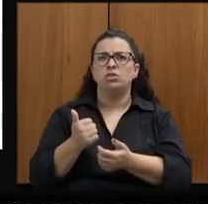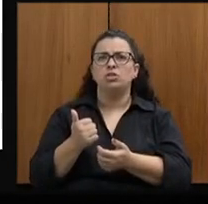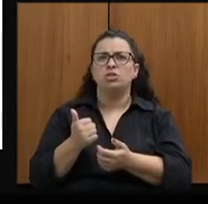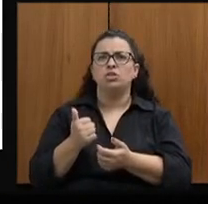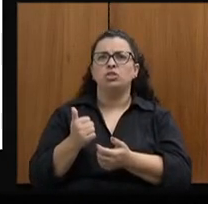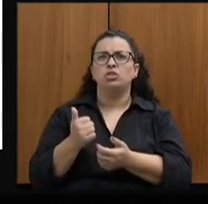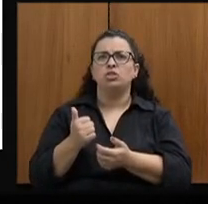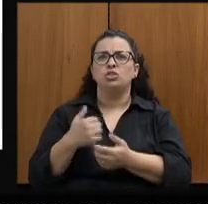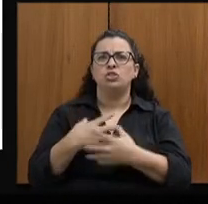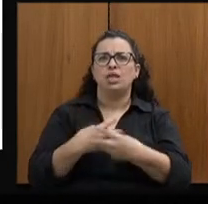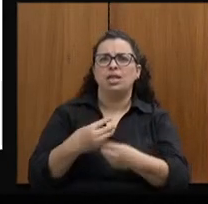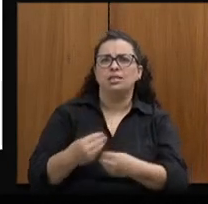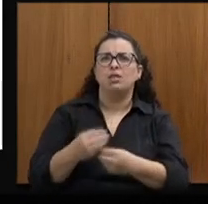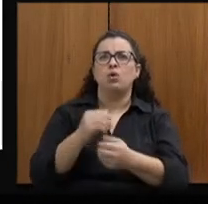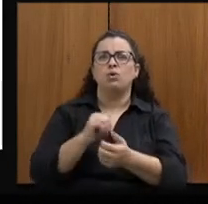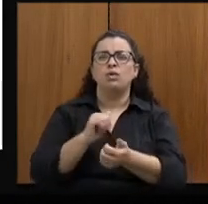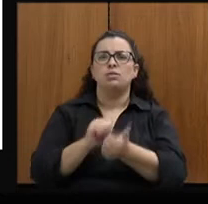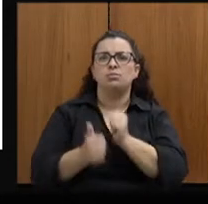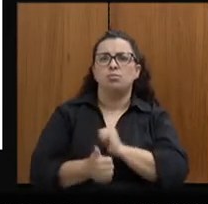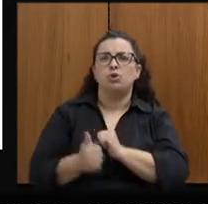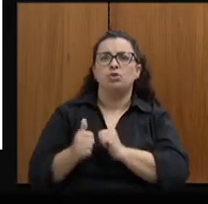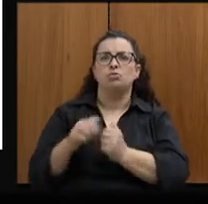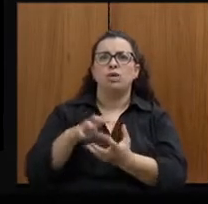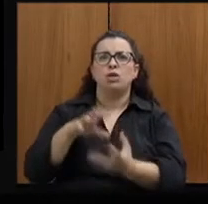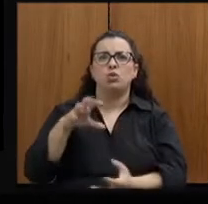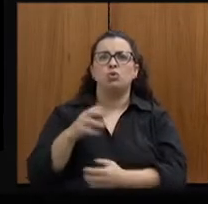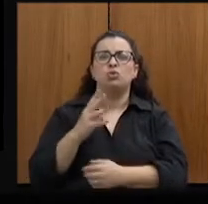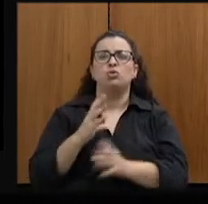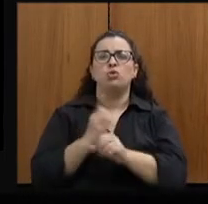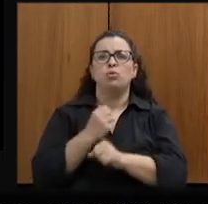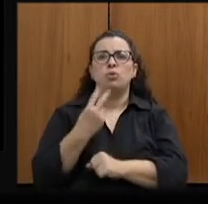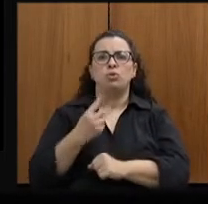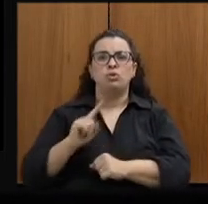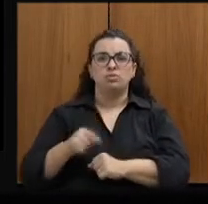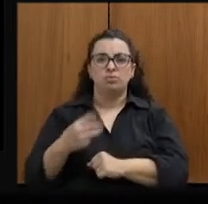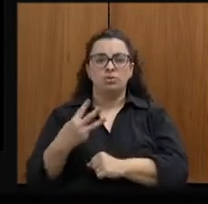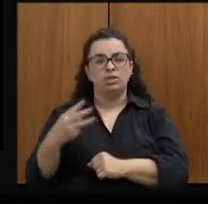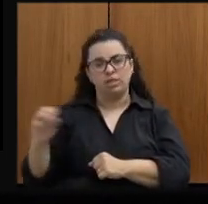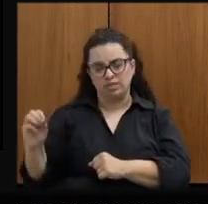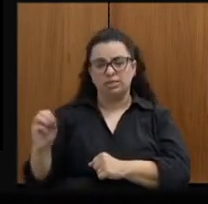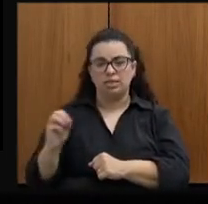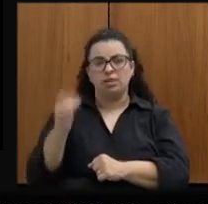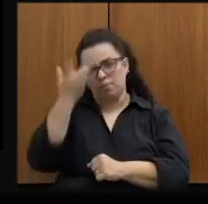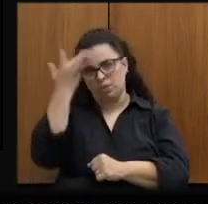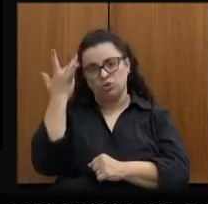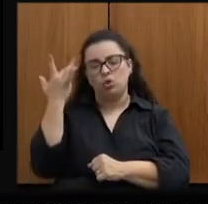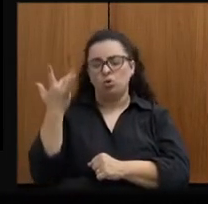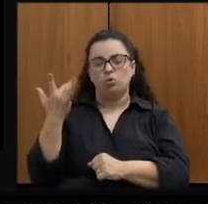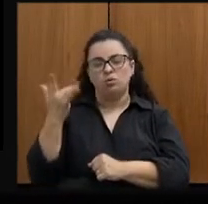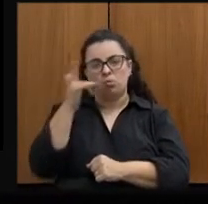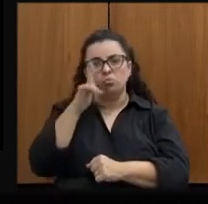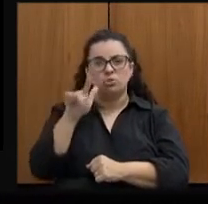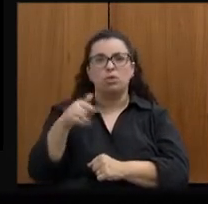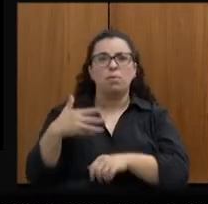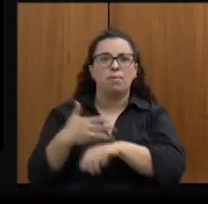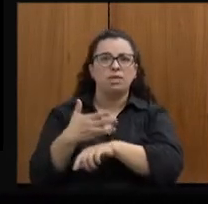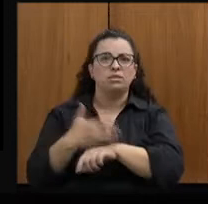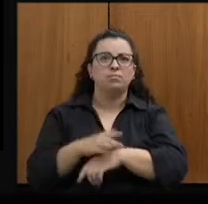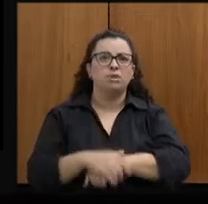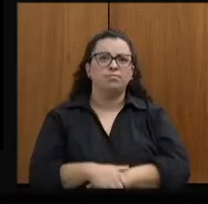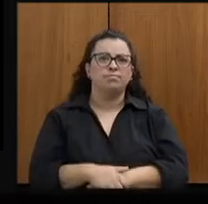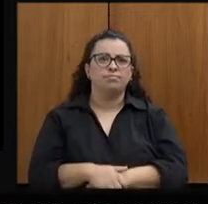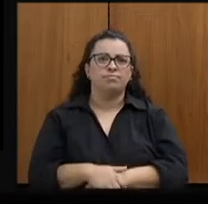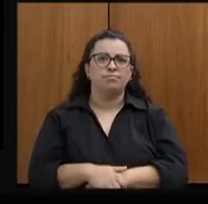para idosos. Por favor. E para, no final, que é a geração de renda, qual é a